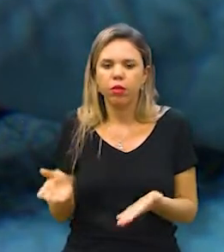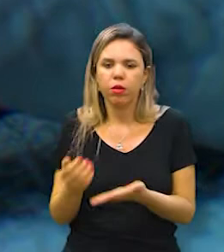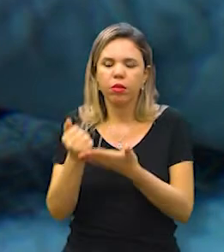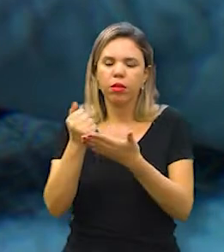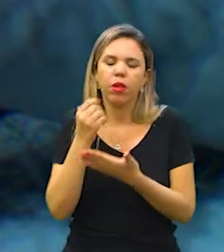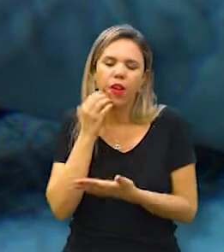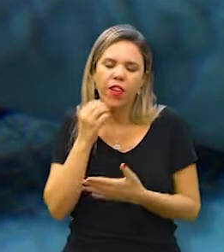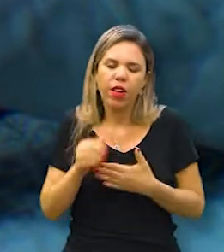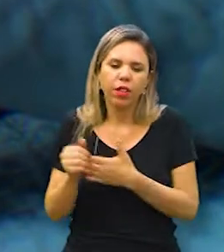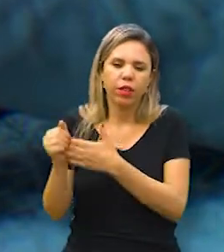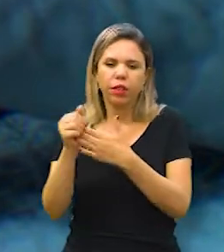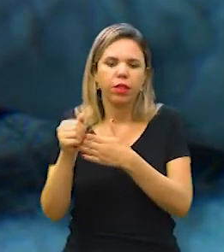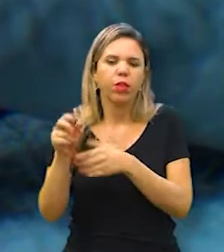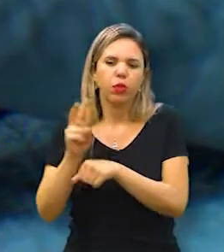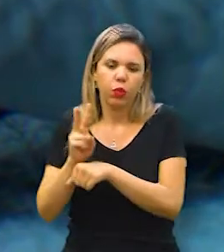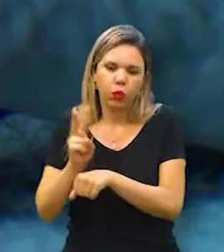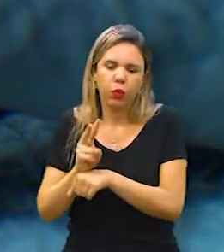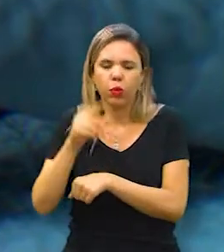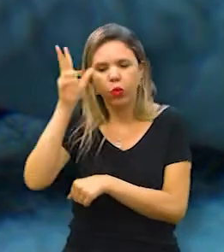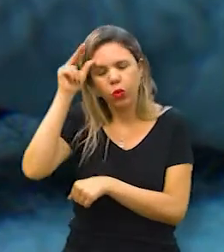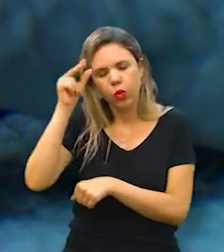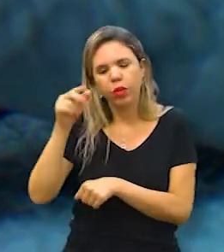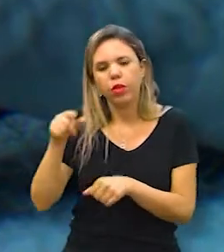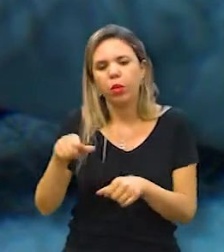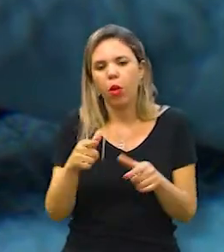trabalham com os cavalos, mais o equitador, que é o Luiz.